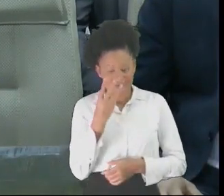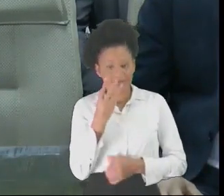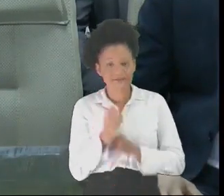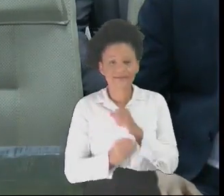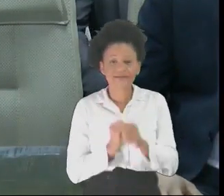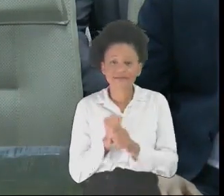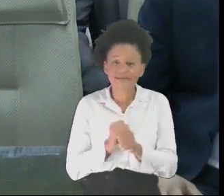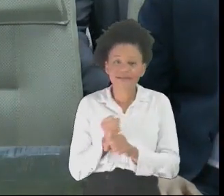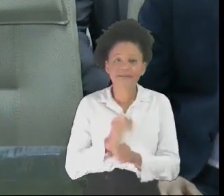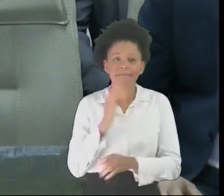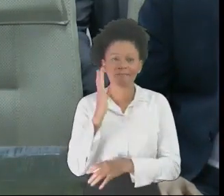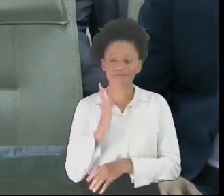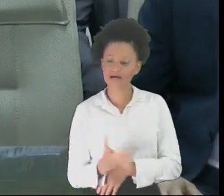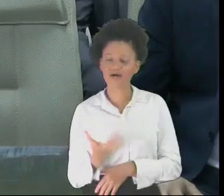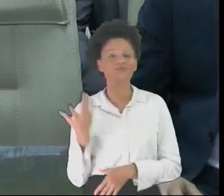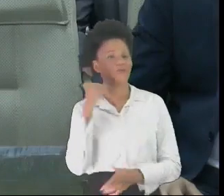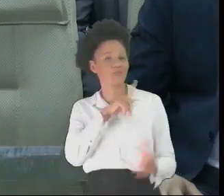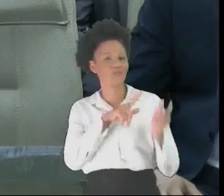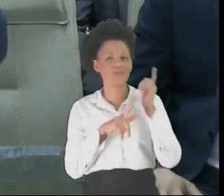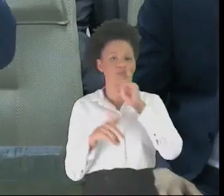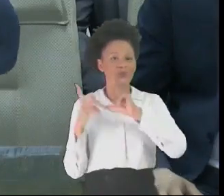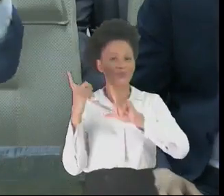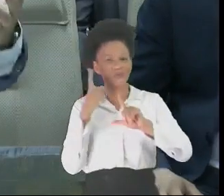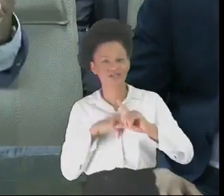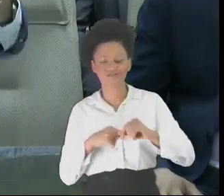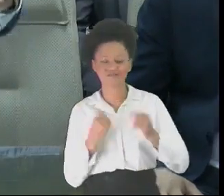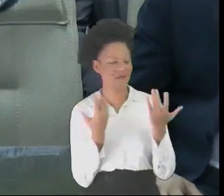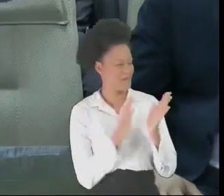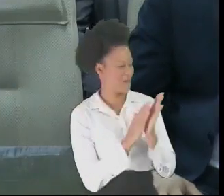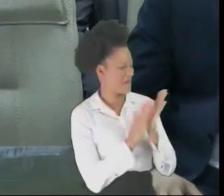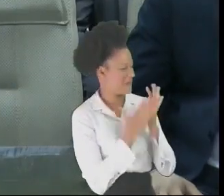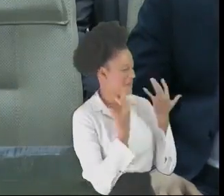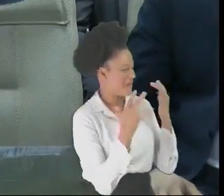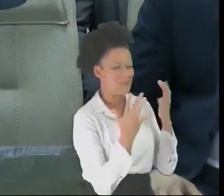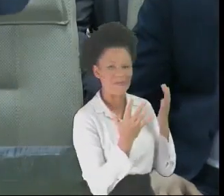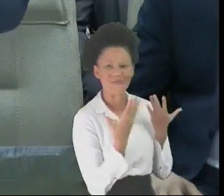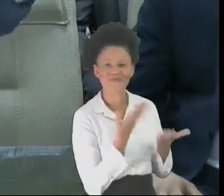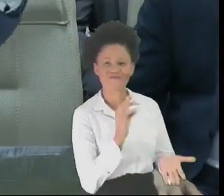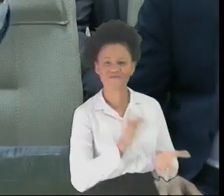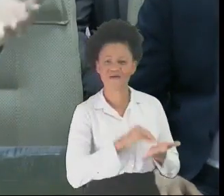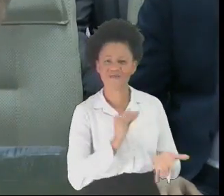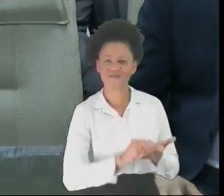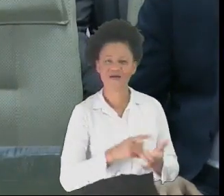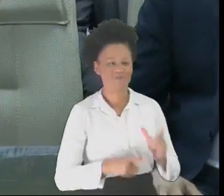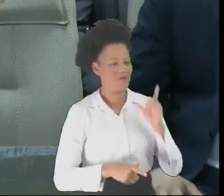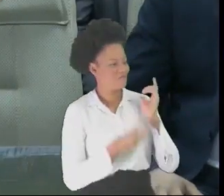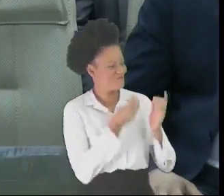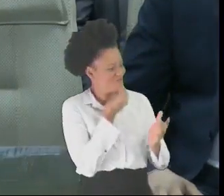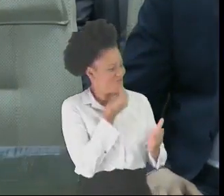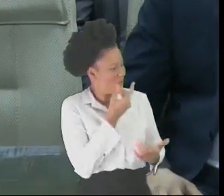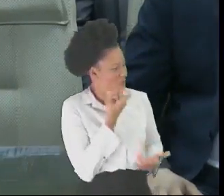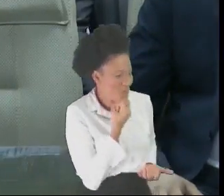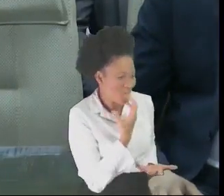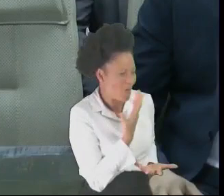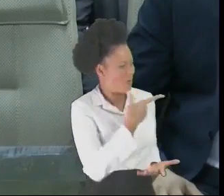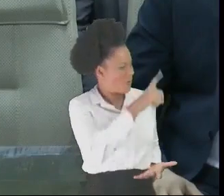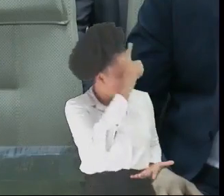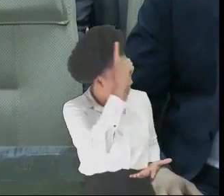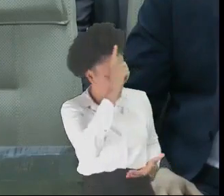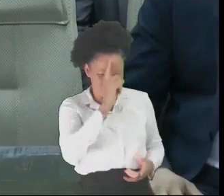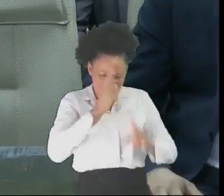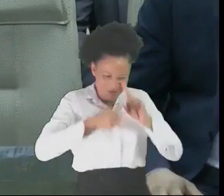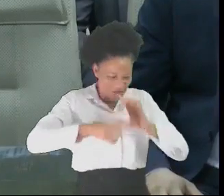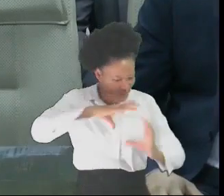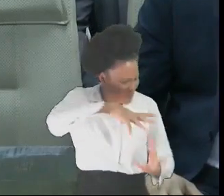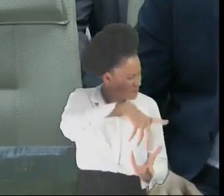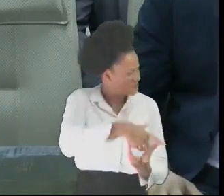a solução chegará. Ele vai ser aplaudido. Esse era o homem que a gente desejava. Ou aquele que tivesse vindo há